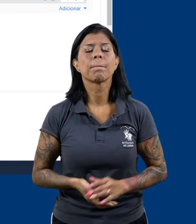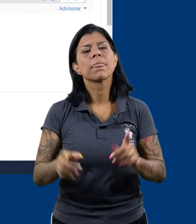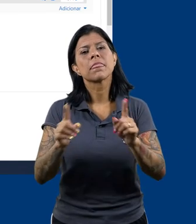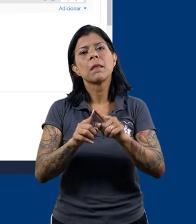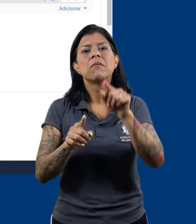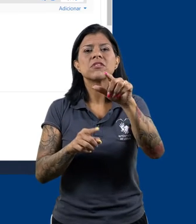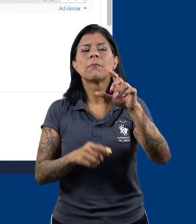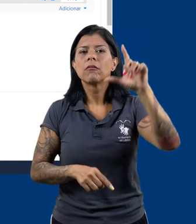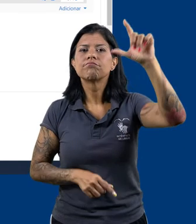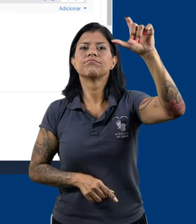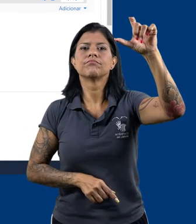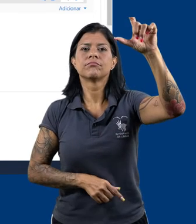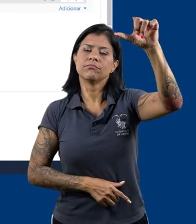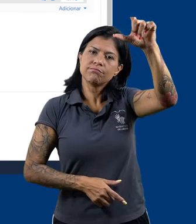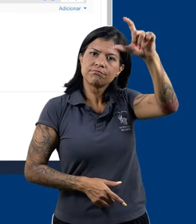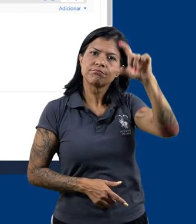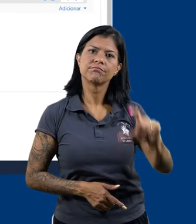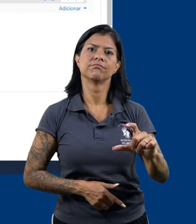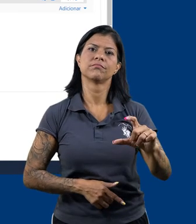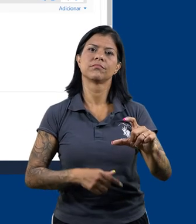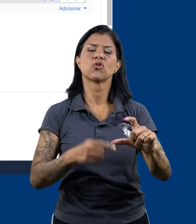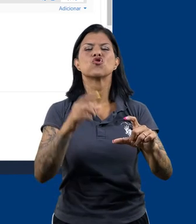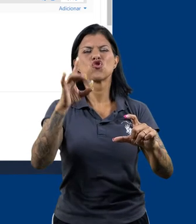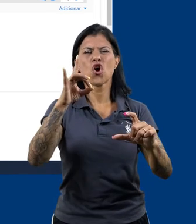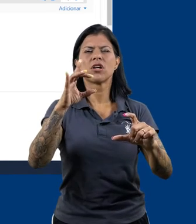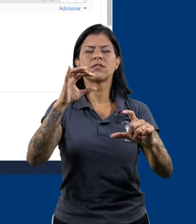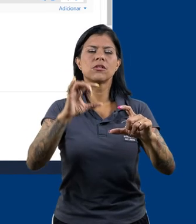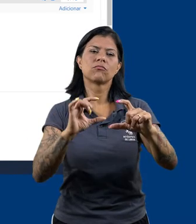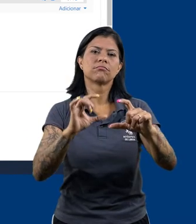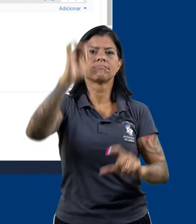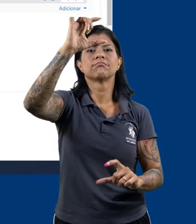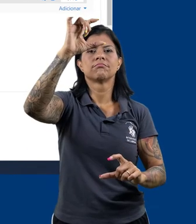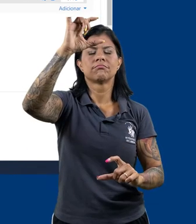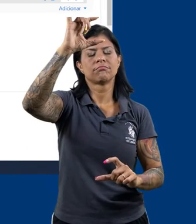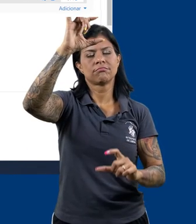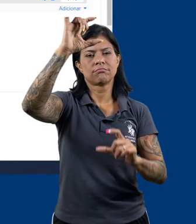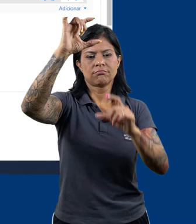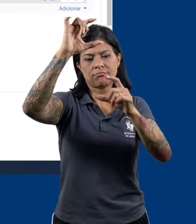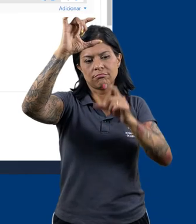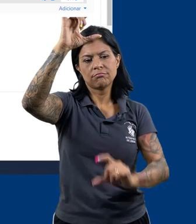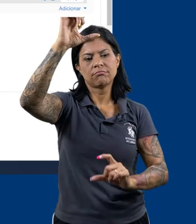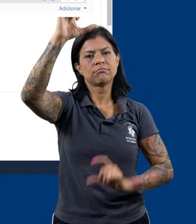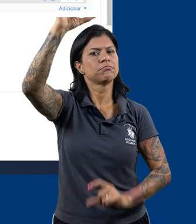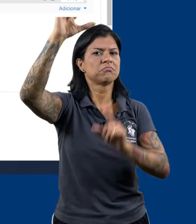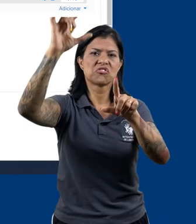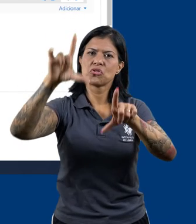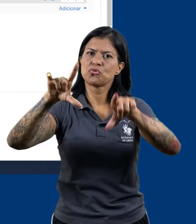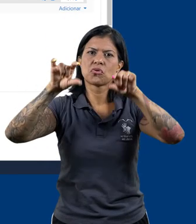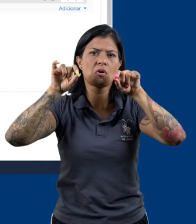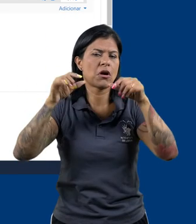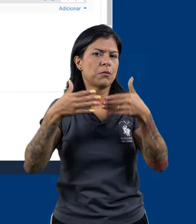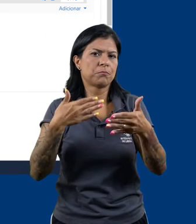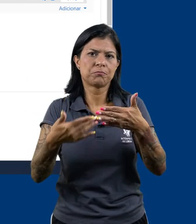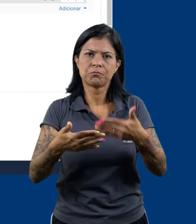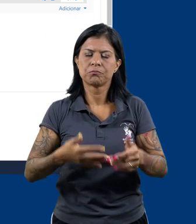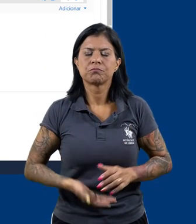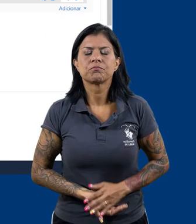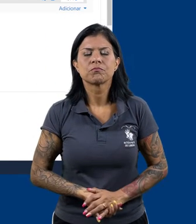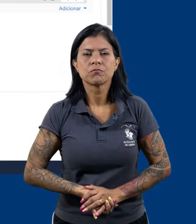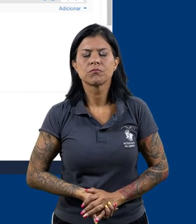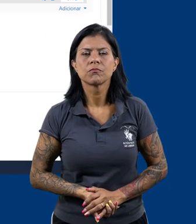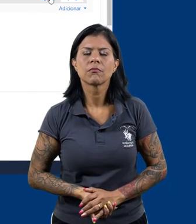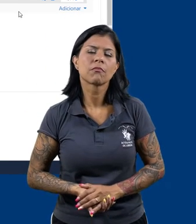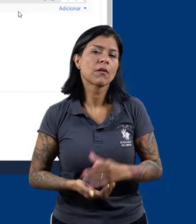Selecionar e arrastar a questão para alterar a ordem na qual elas serão exibidas. O segundo item